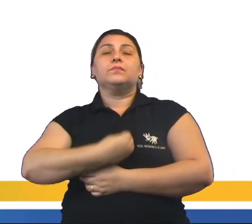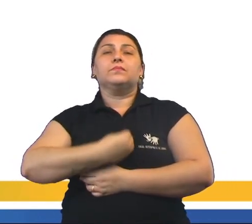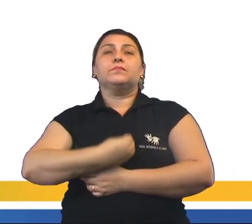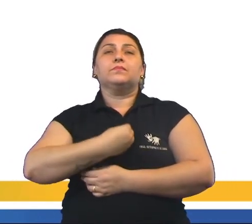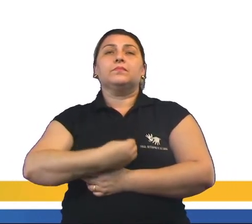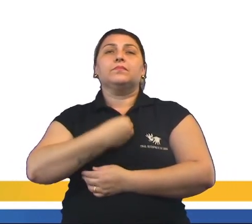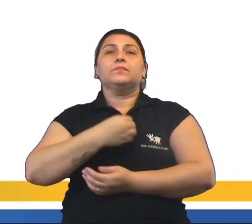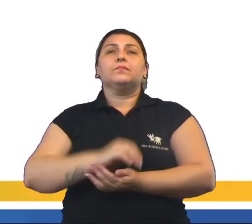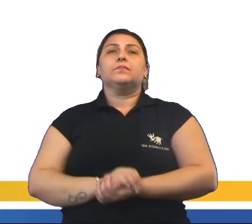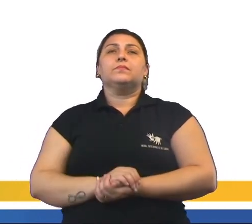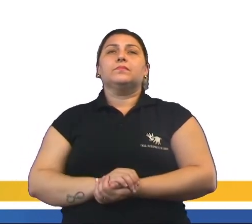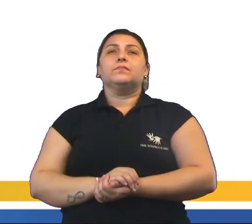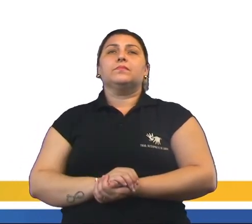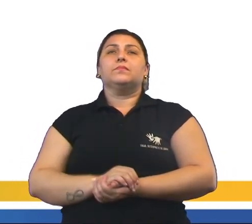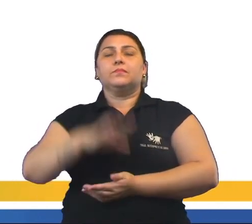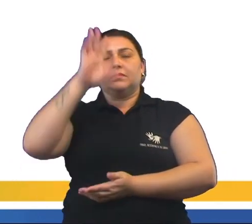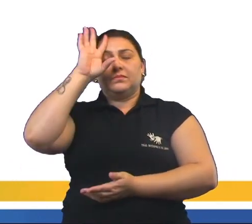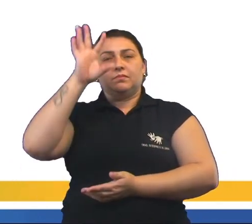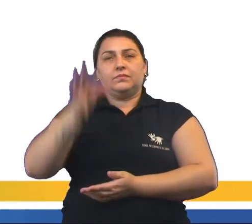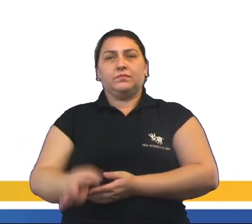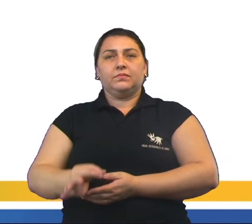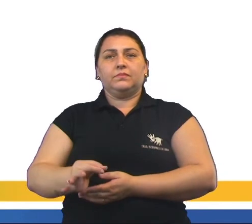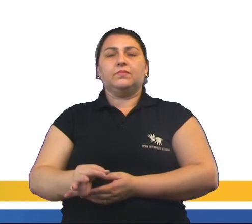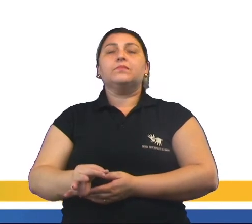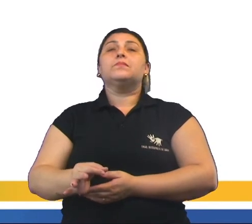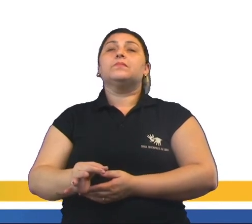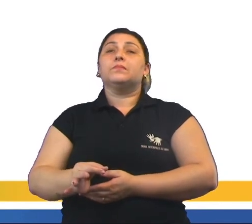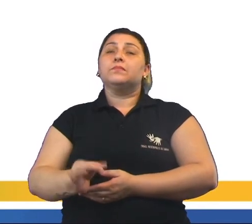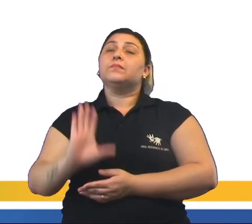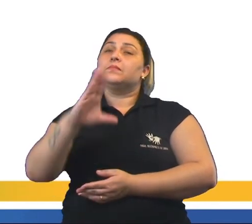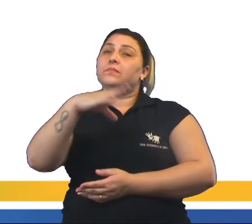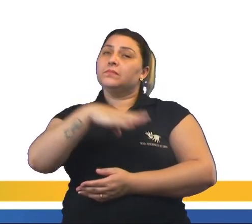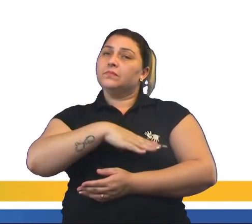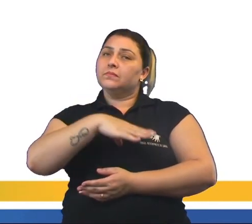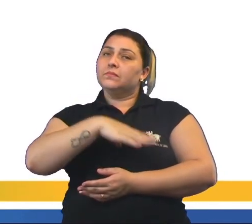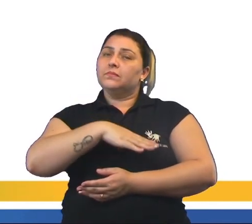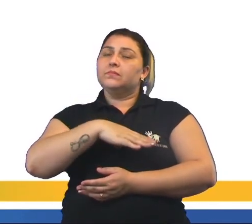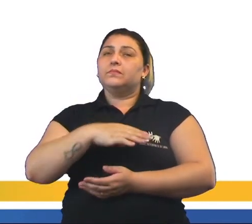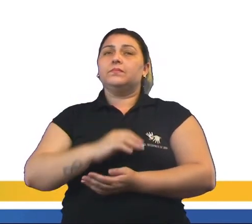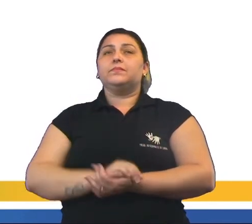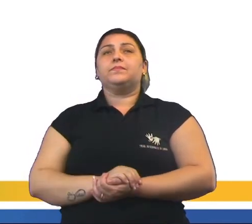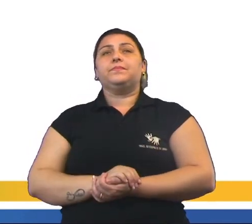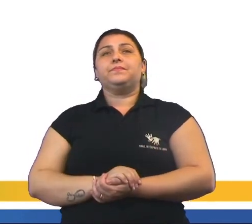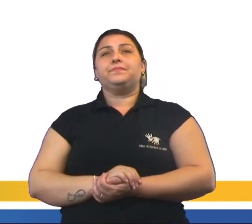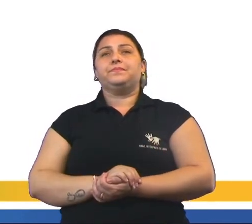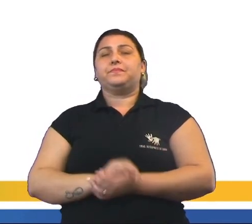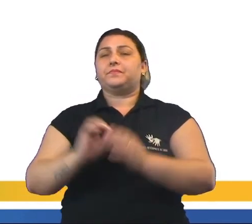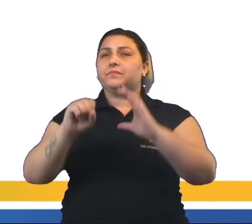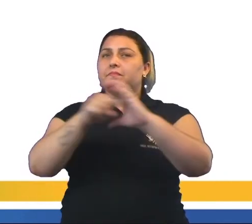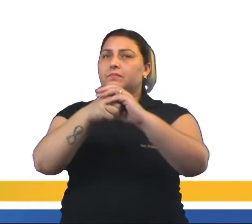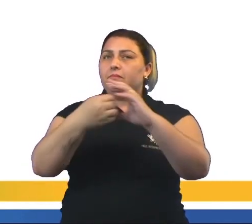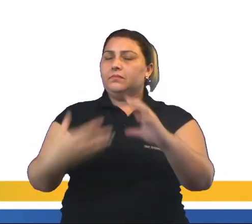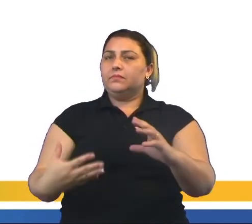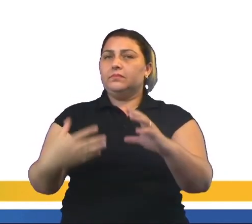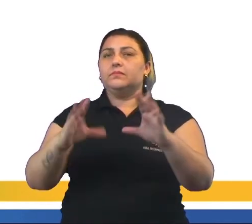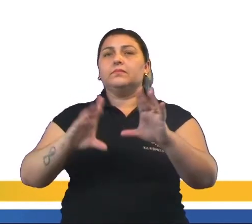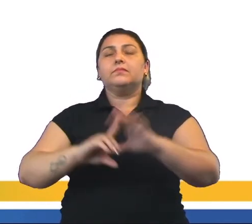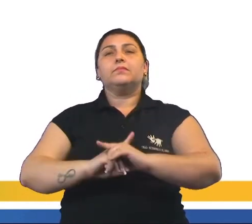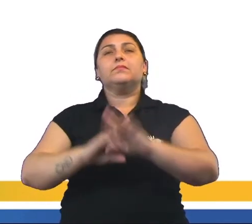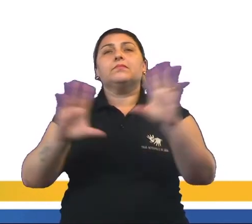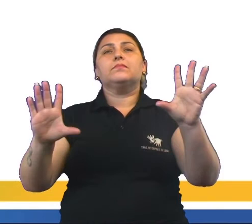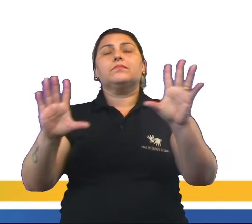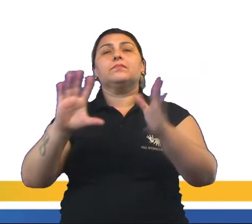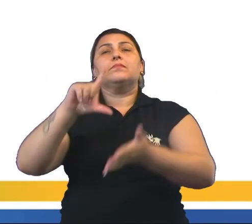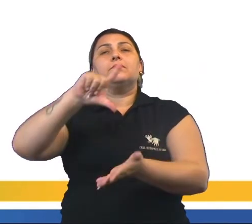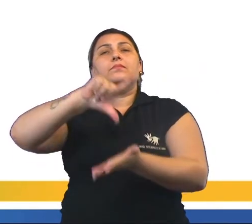das decisões da polis, né, e a característica, né, da democracia